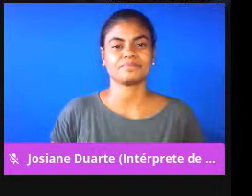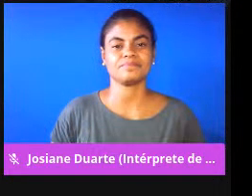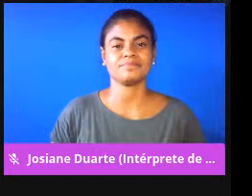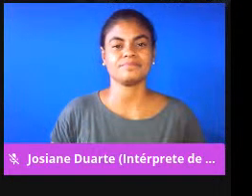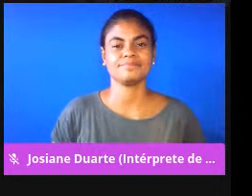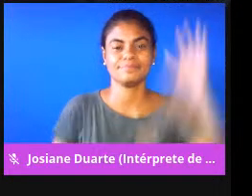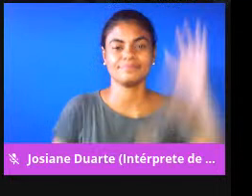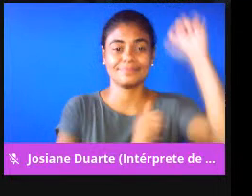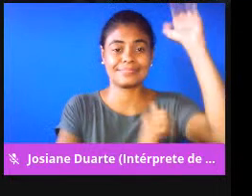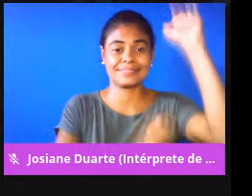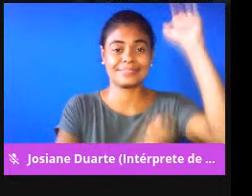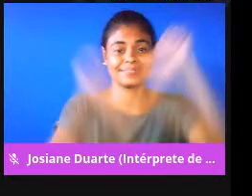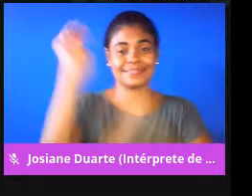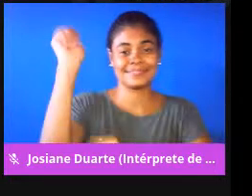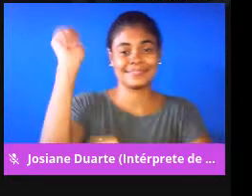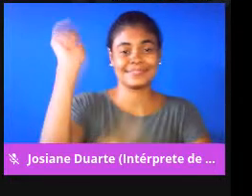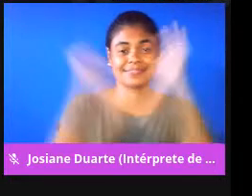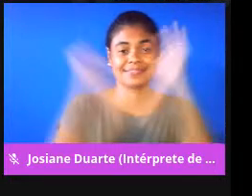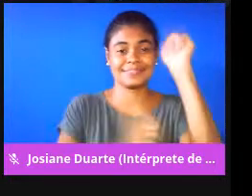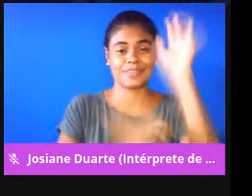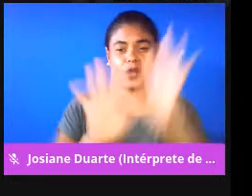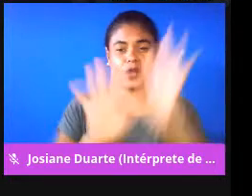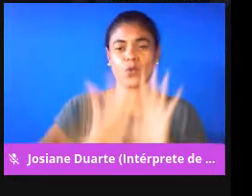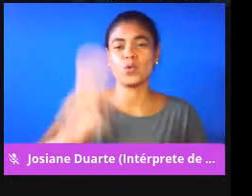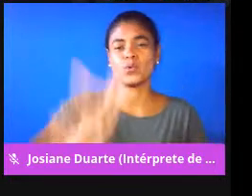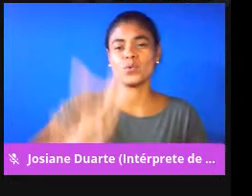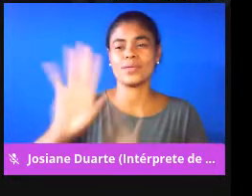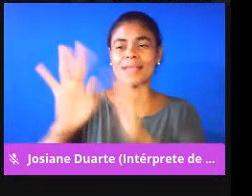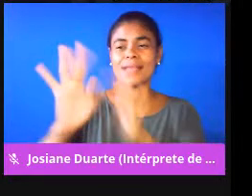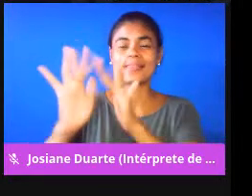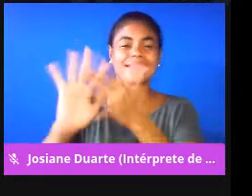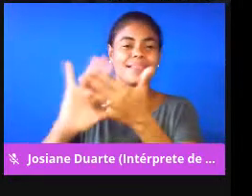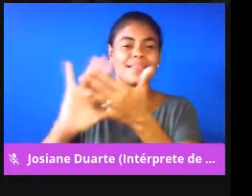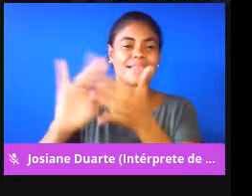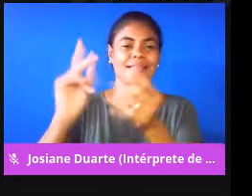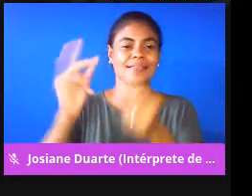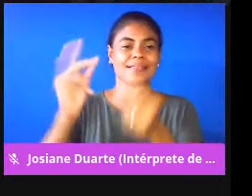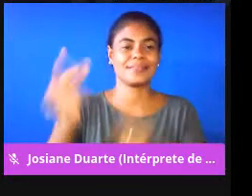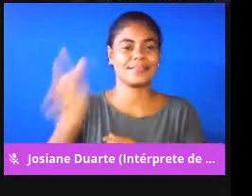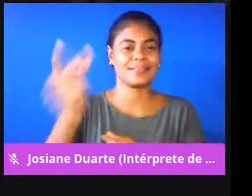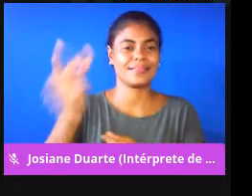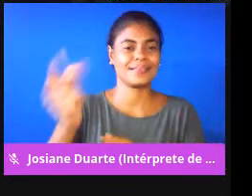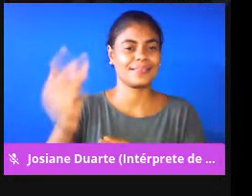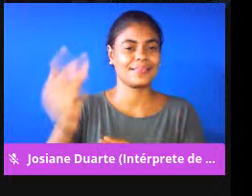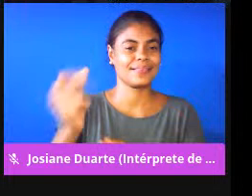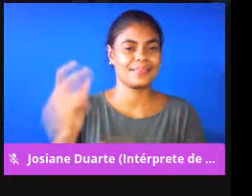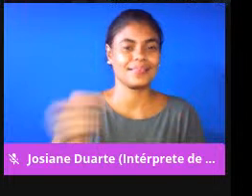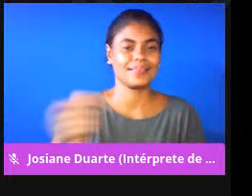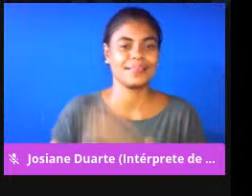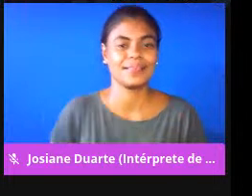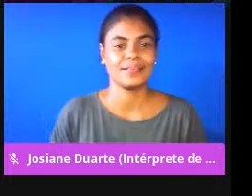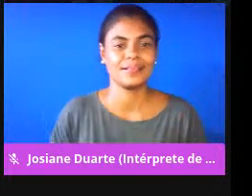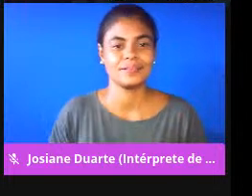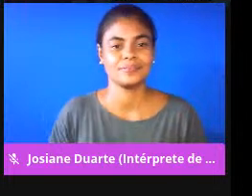Bater castanhola com os dedos. Produzir um som semelhante das castanholas mediante a fricção.